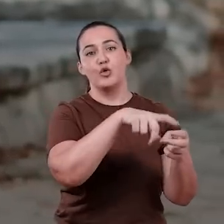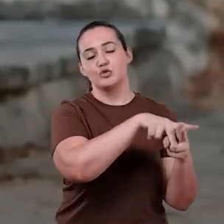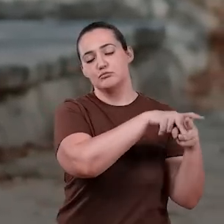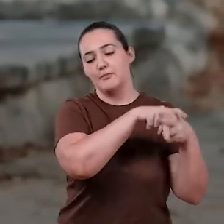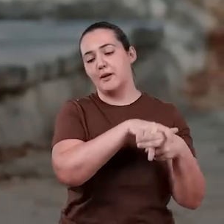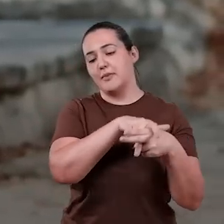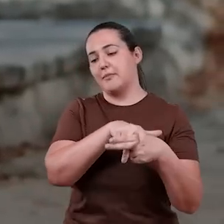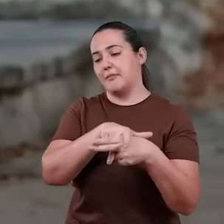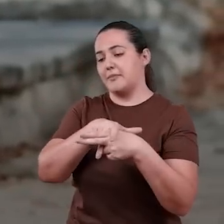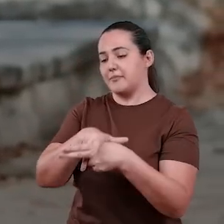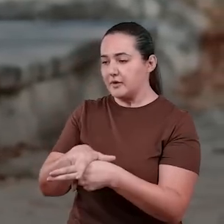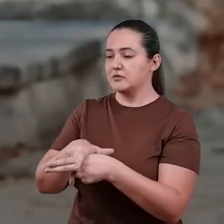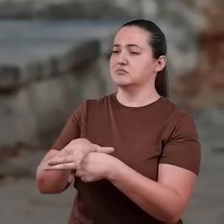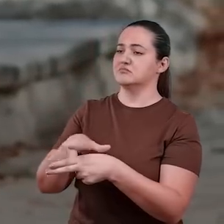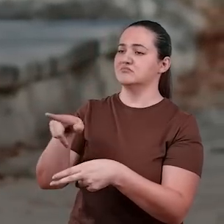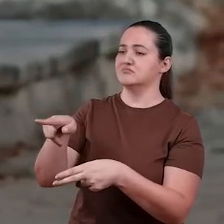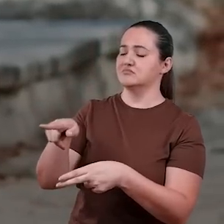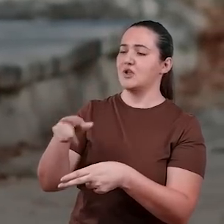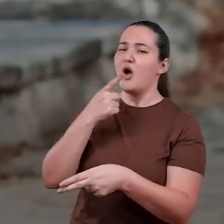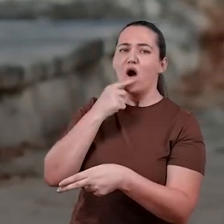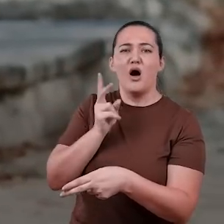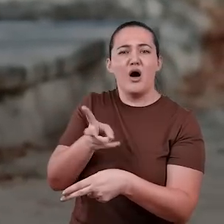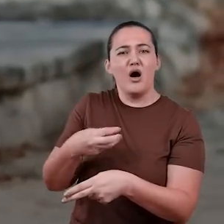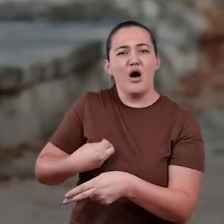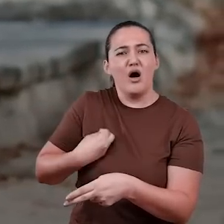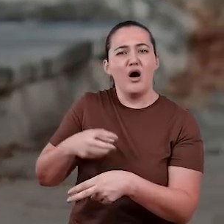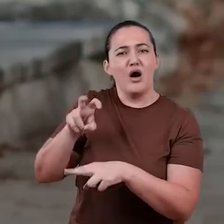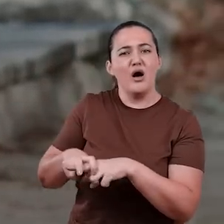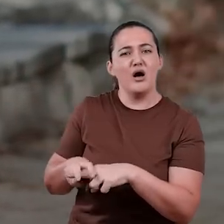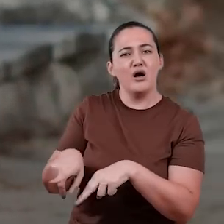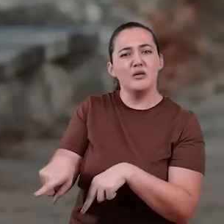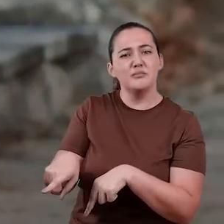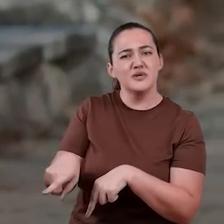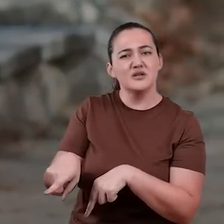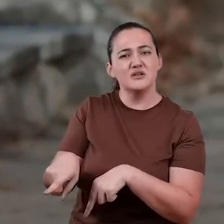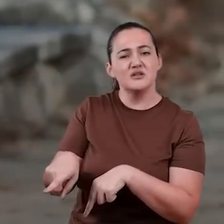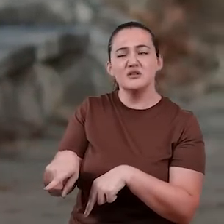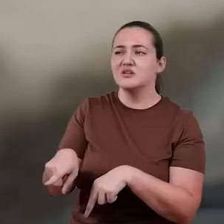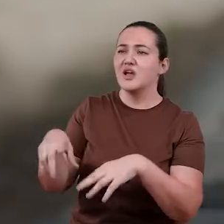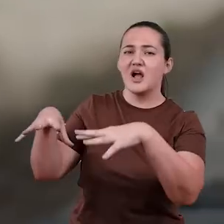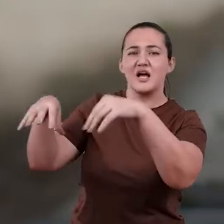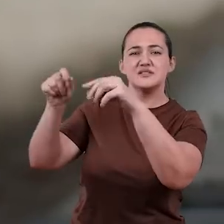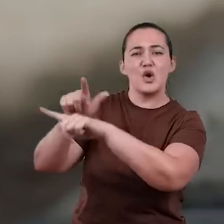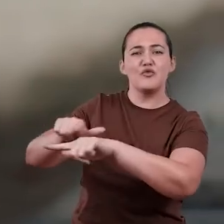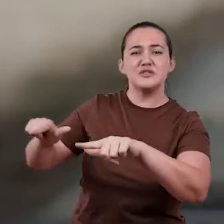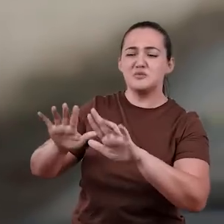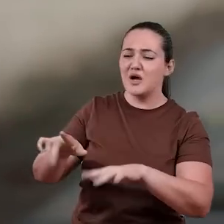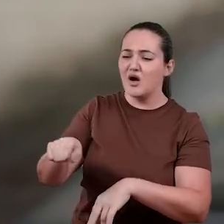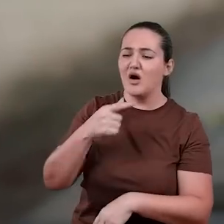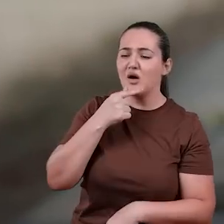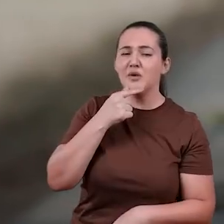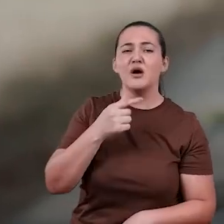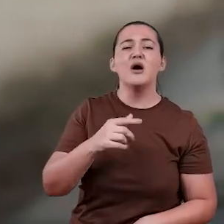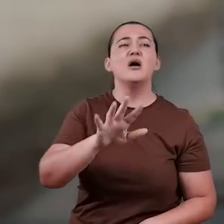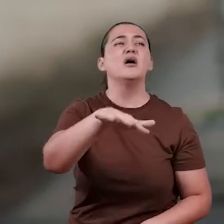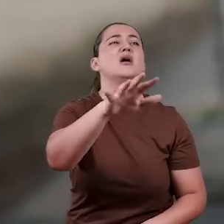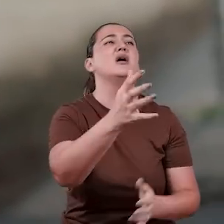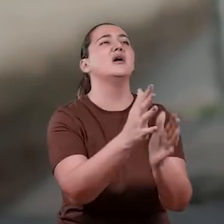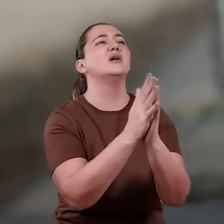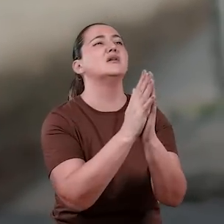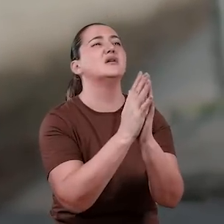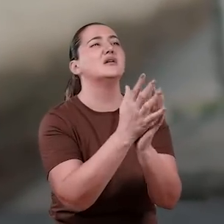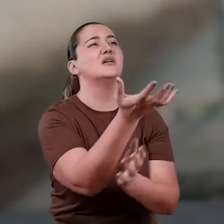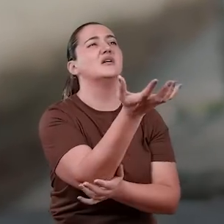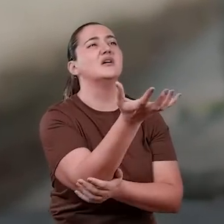que a única coisa que sobrara foi o castelo e o leproso, que ainda estava vivo. E o leproso, esticando a mão com o copo,